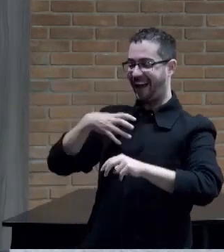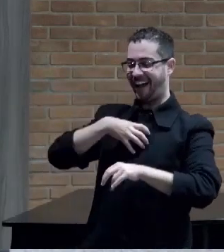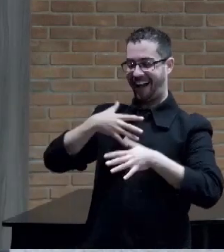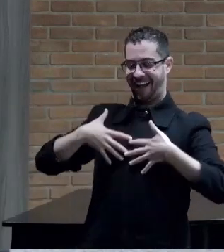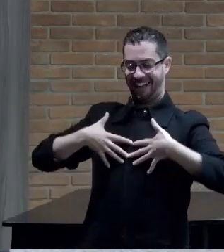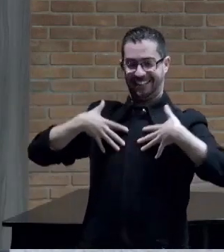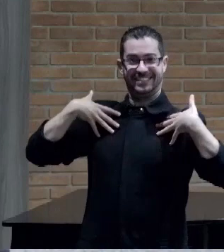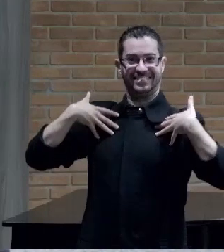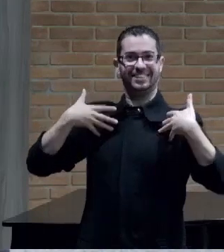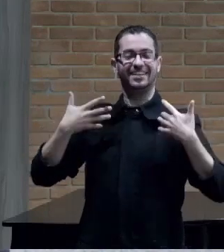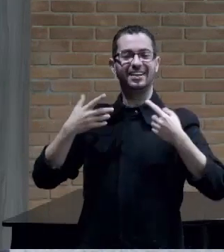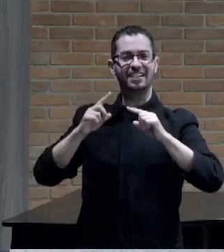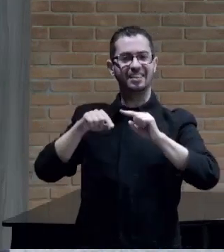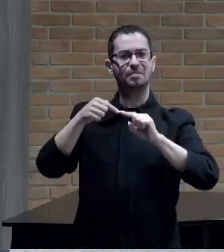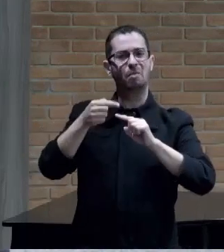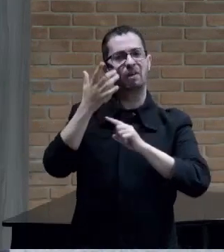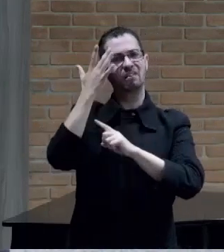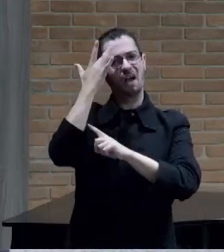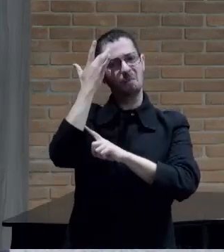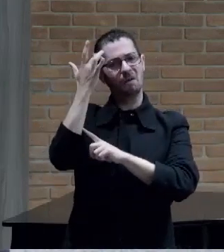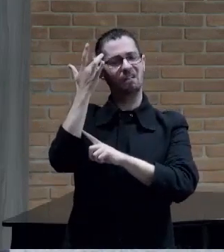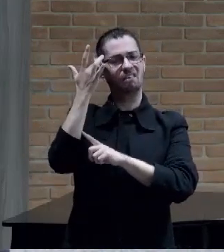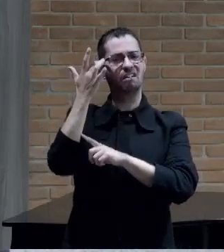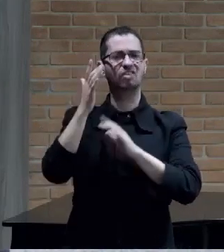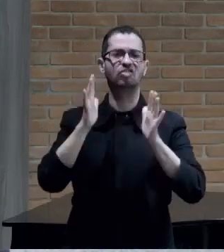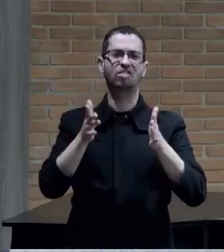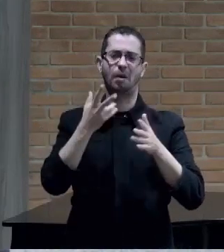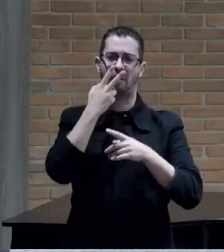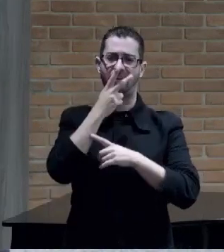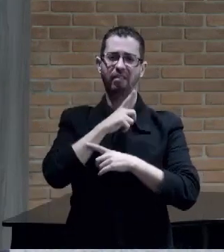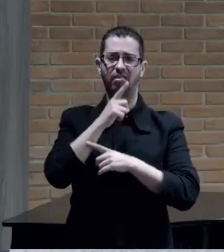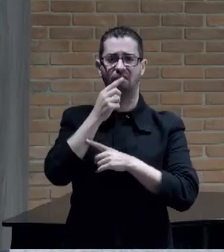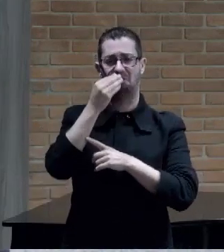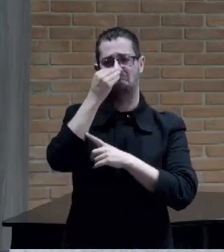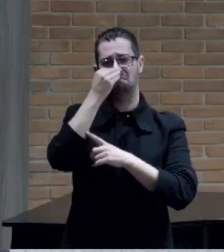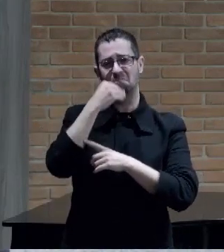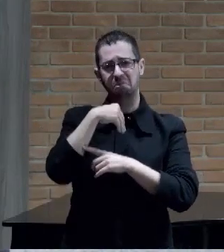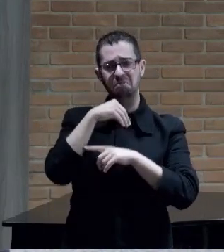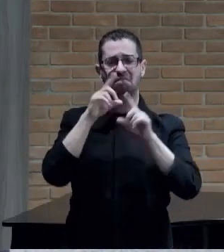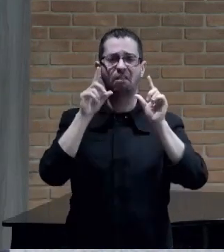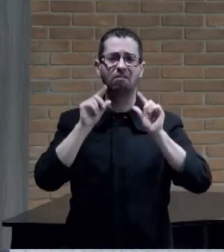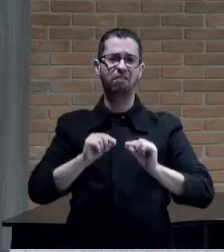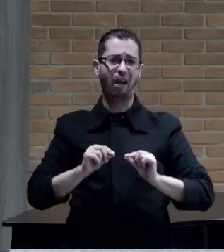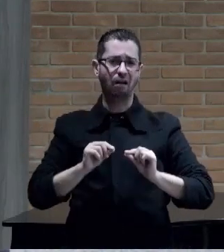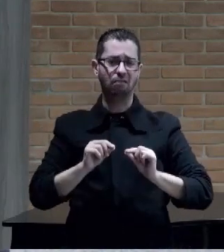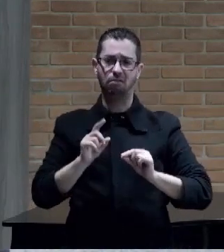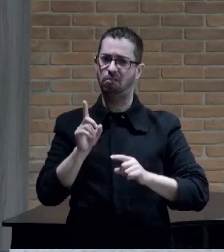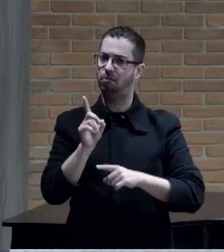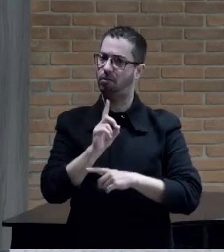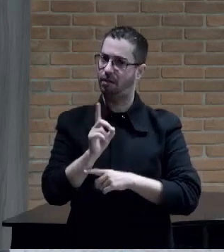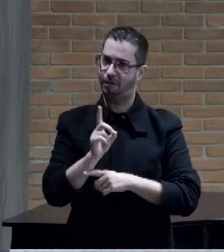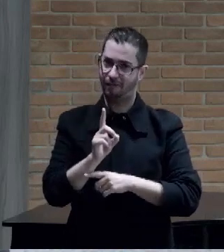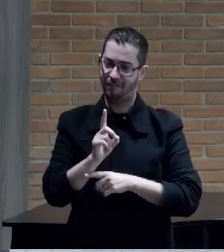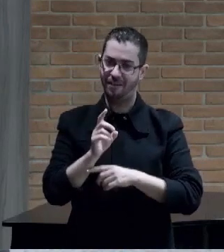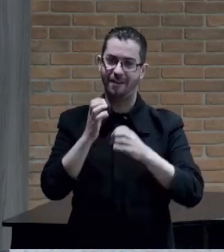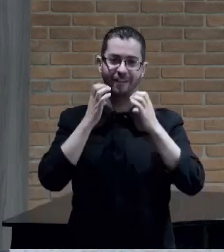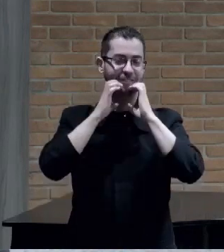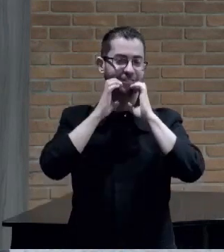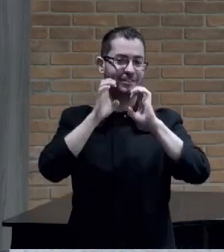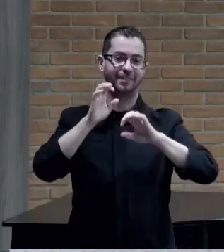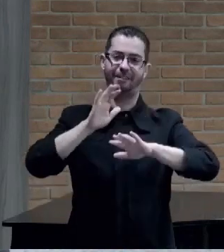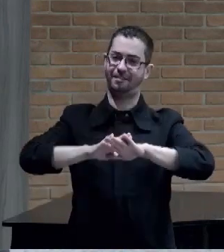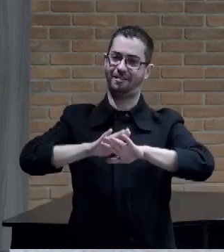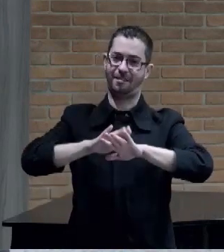inspirado, mas quando chega amanhã cedo você já está desanimado de novo. Não é isso. O Evangelho é muito mais do que